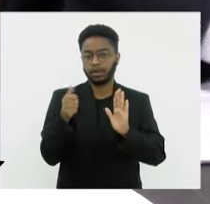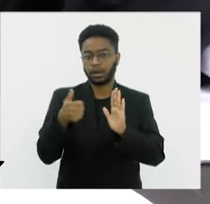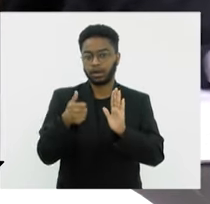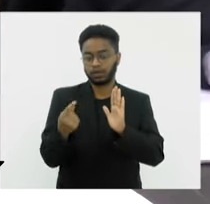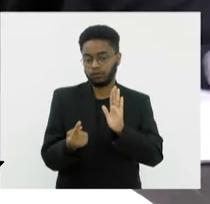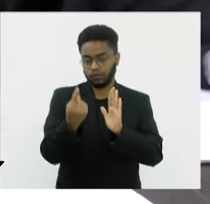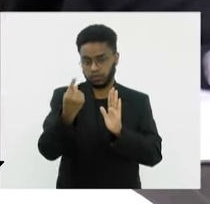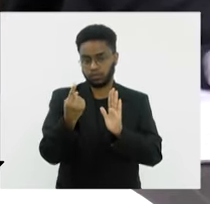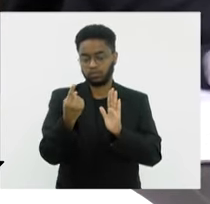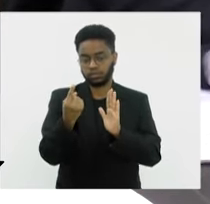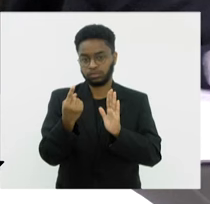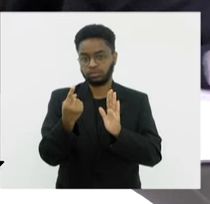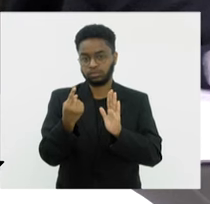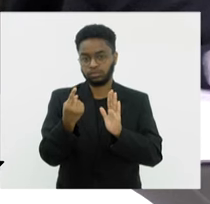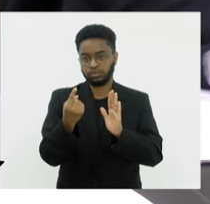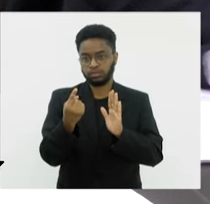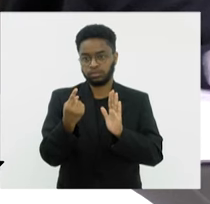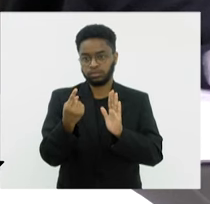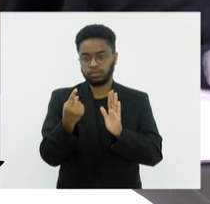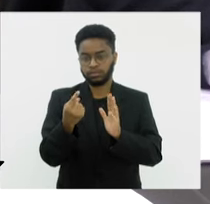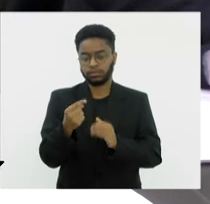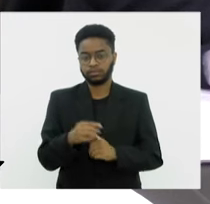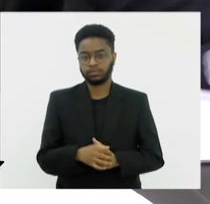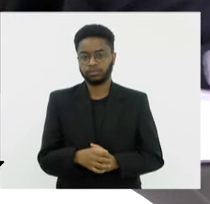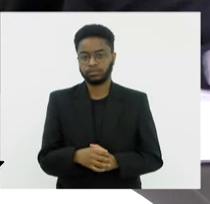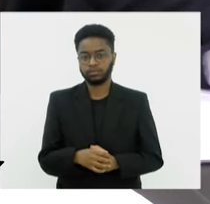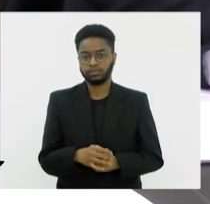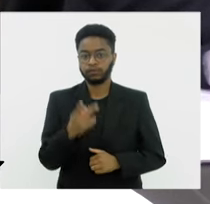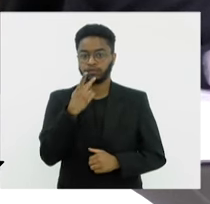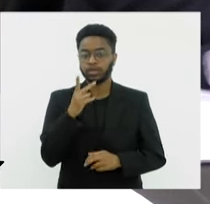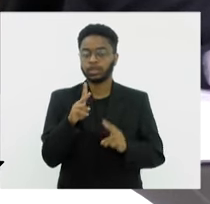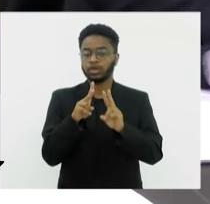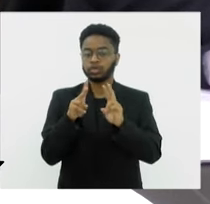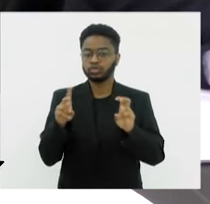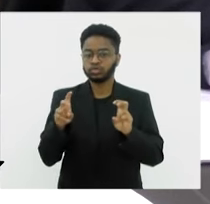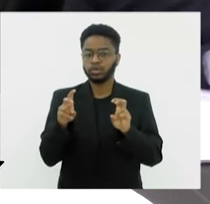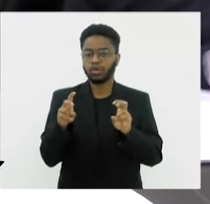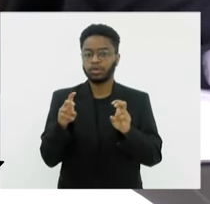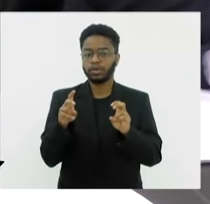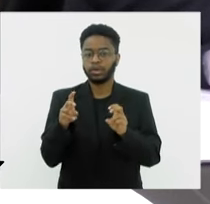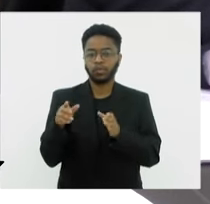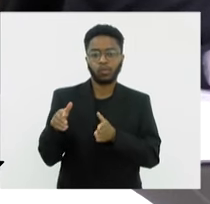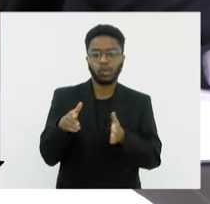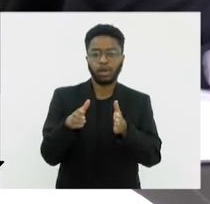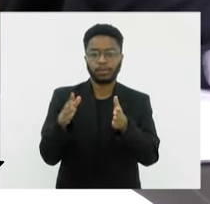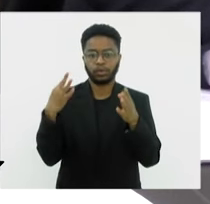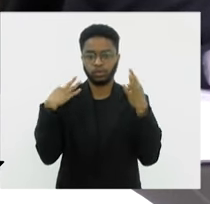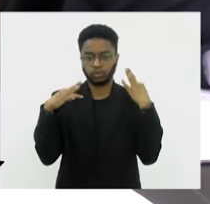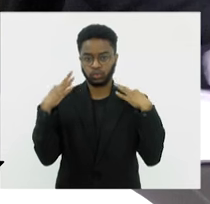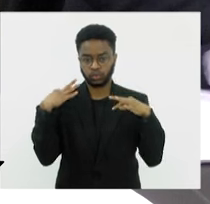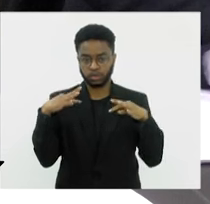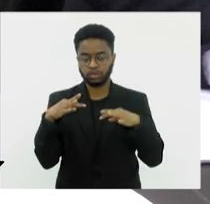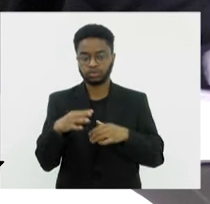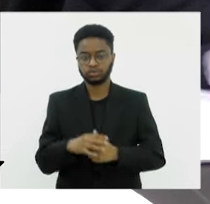único, como ele faz menção à questão do circuito turístico,